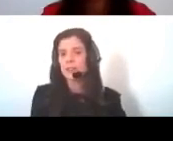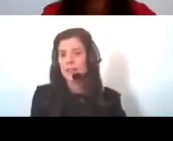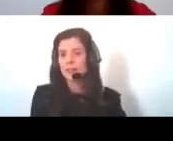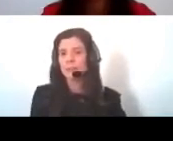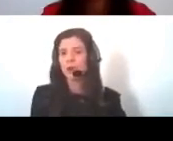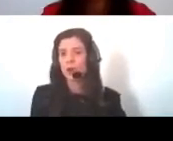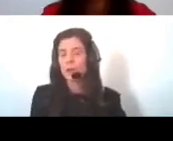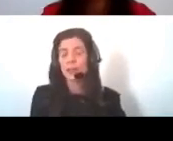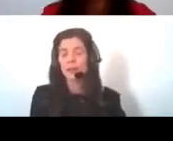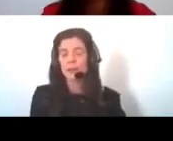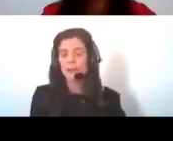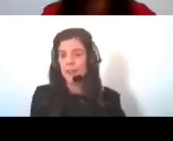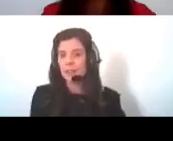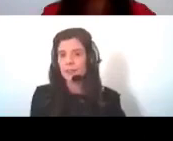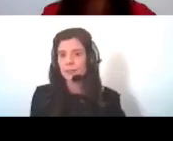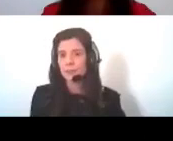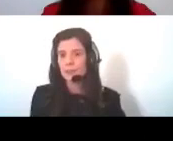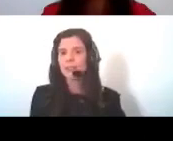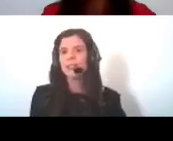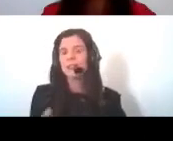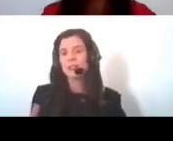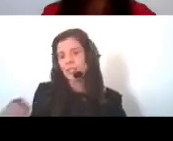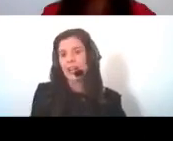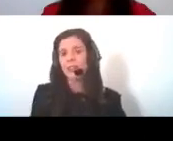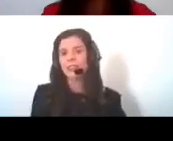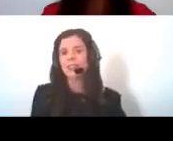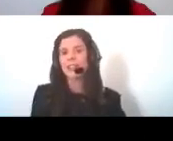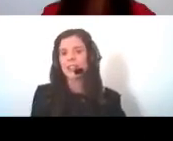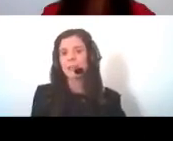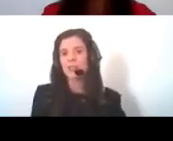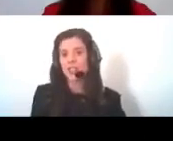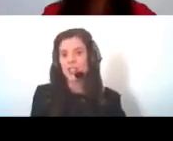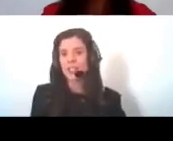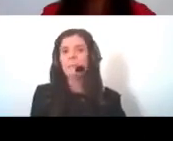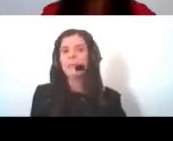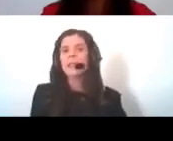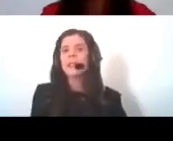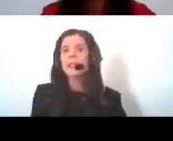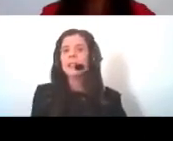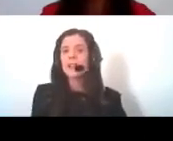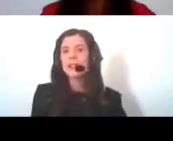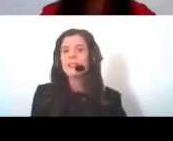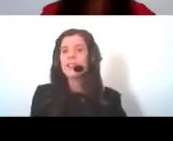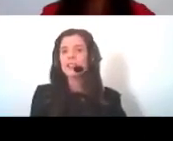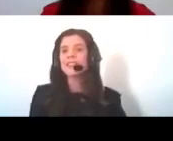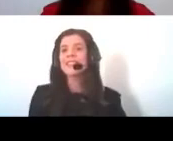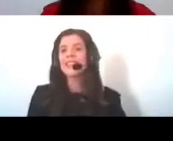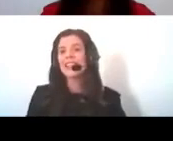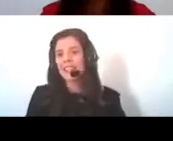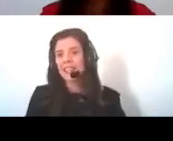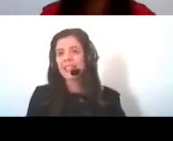de previdência privado, geral, né, na verdade, é RPG, e ele é